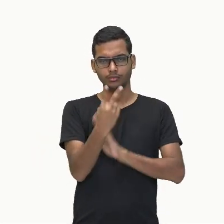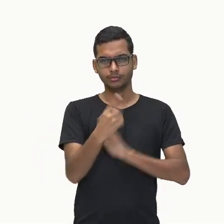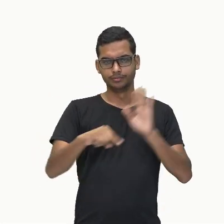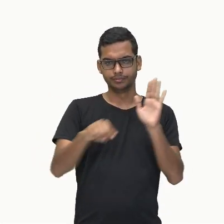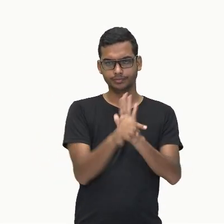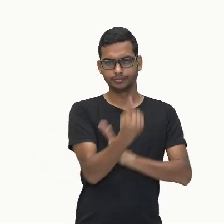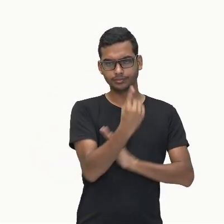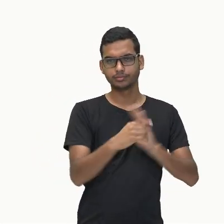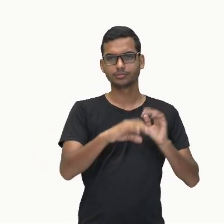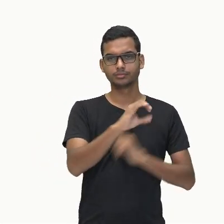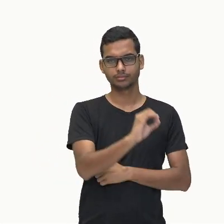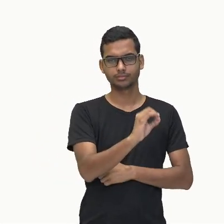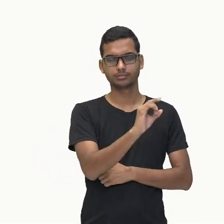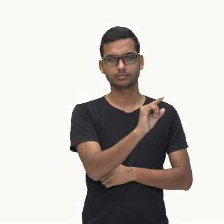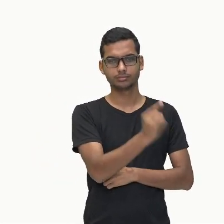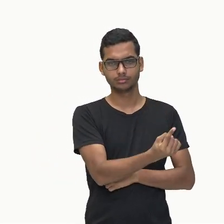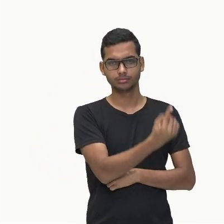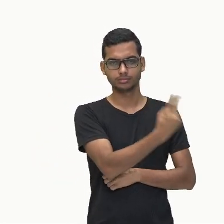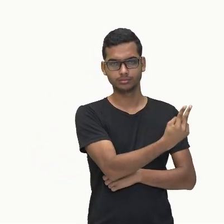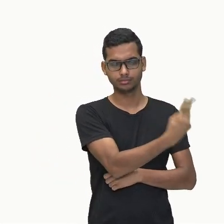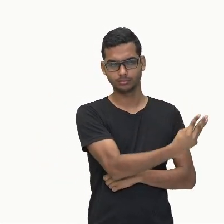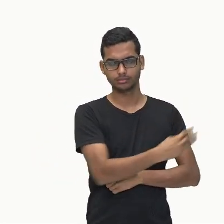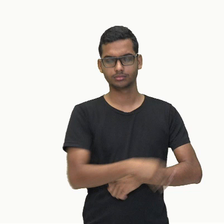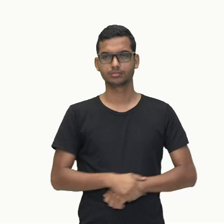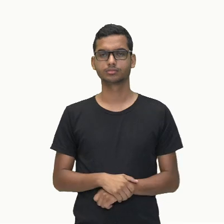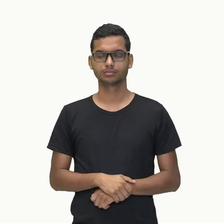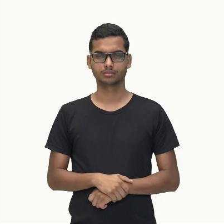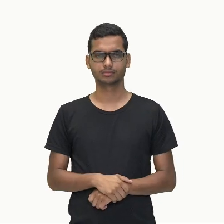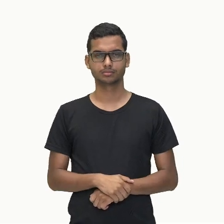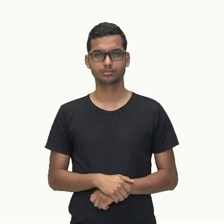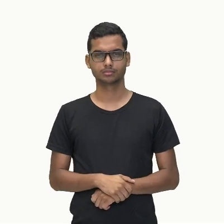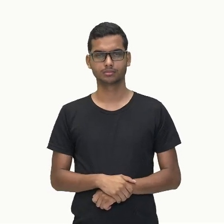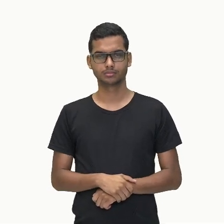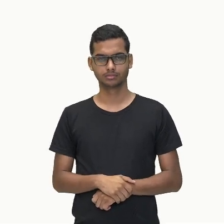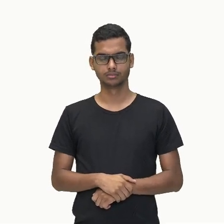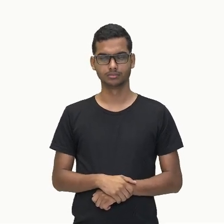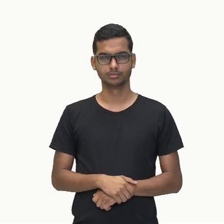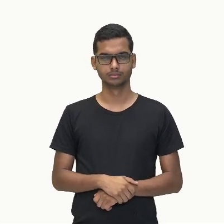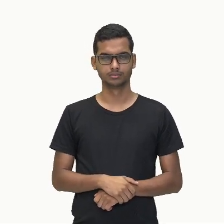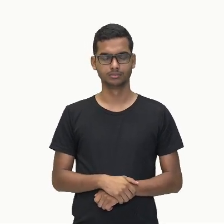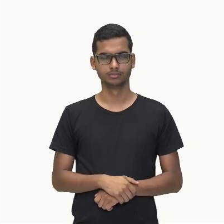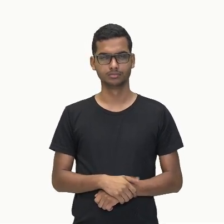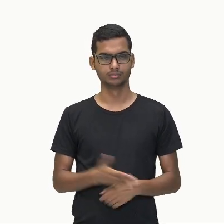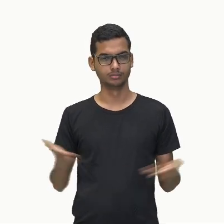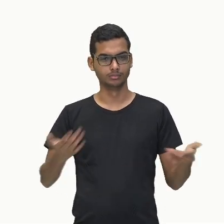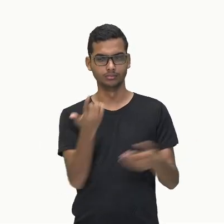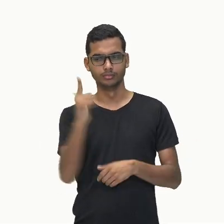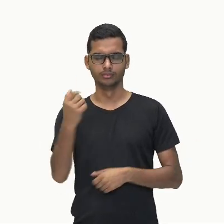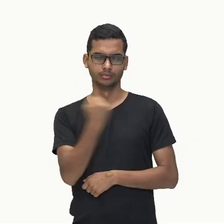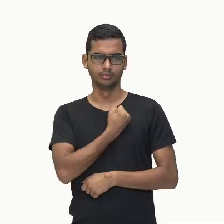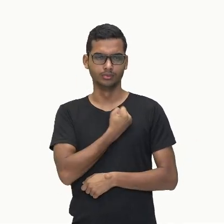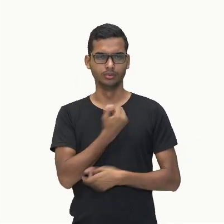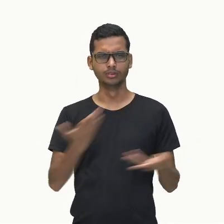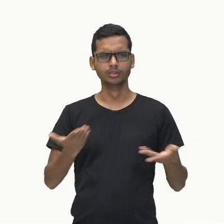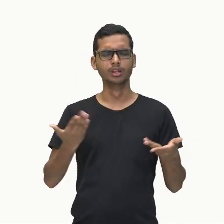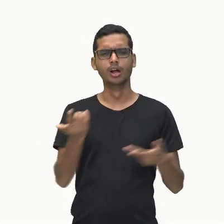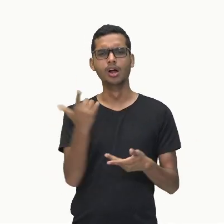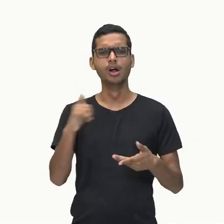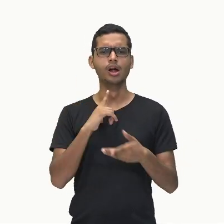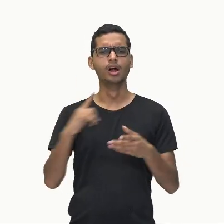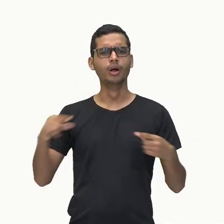2, menos 1, 0, 1, 2, 3. Agora já temos um outro conjunto. E as seguintes